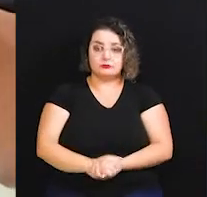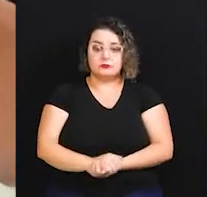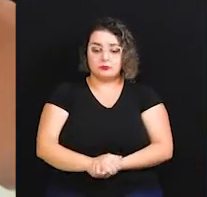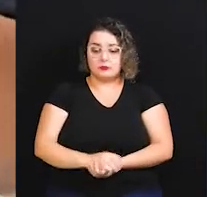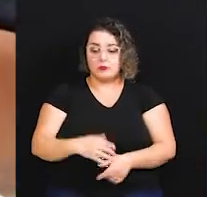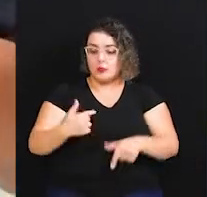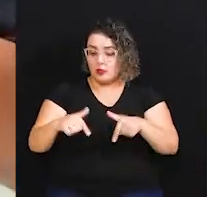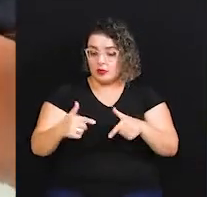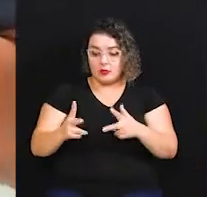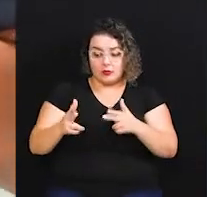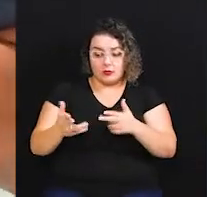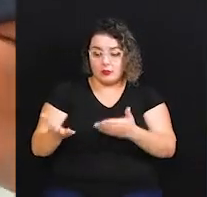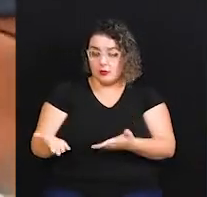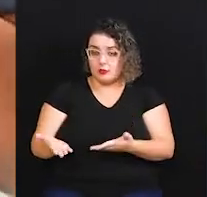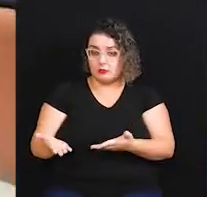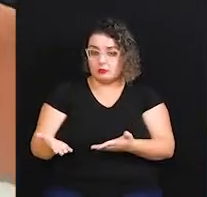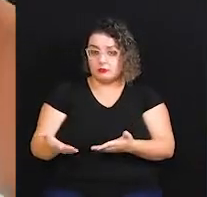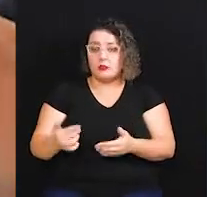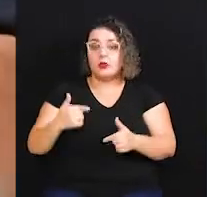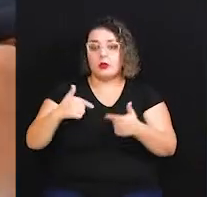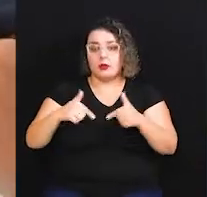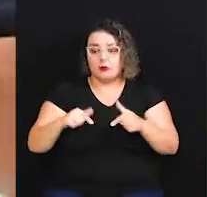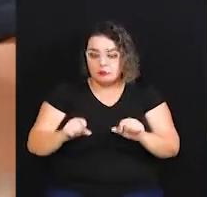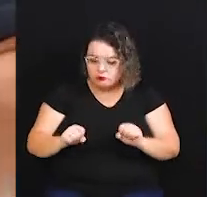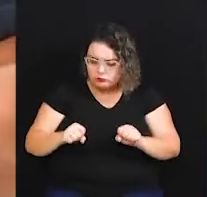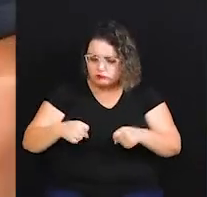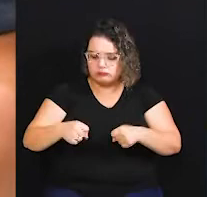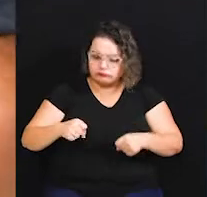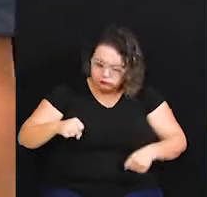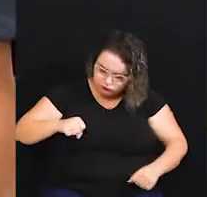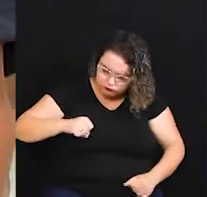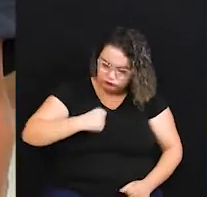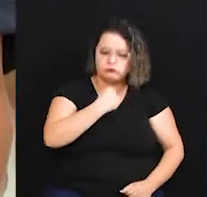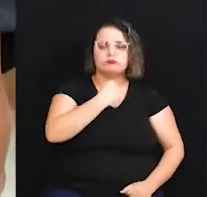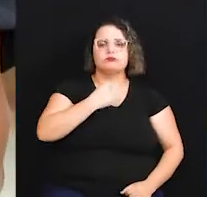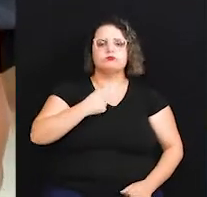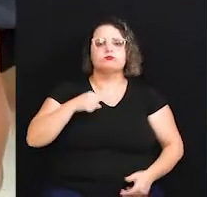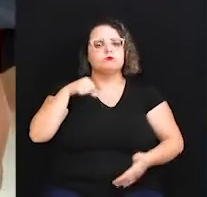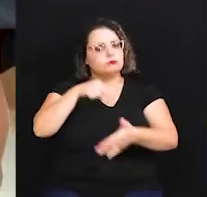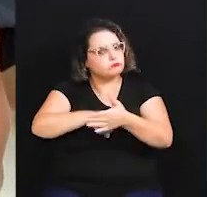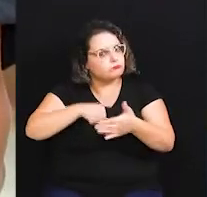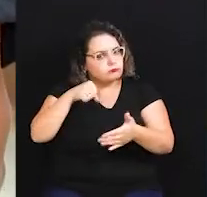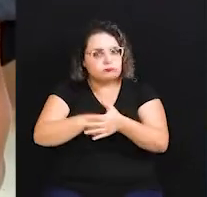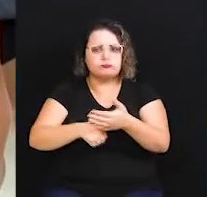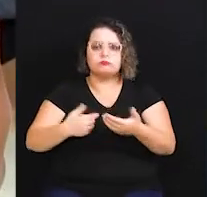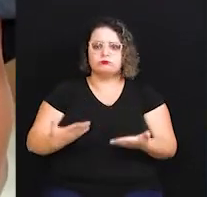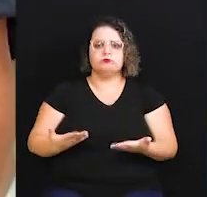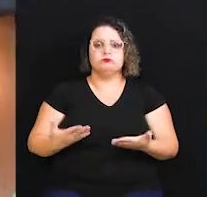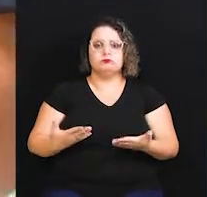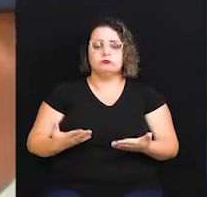um trabalho como esse do Anelo também é um trabalho de resistência, também é um trabalho de